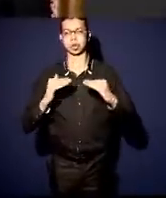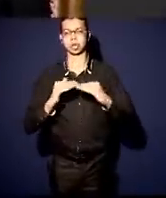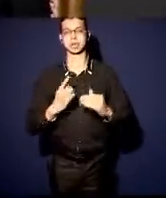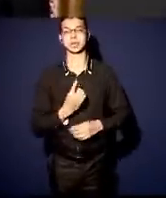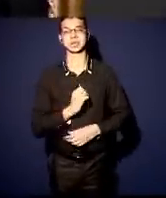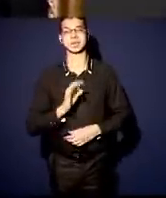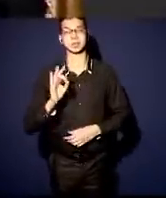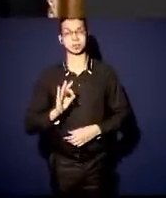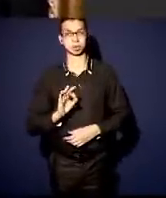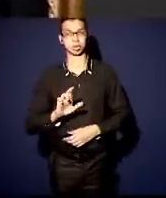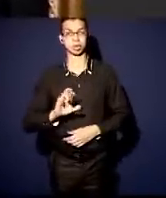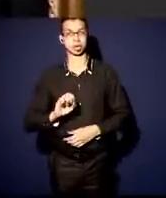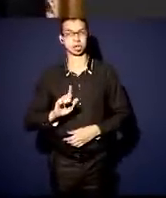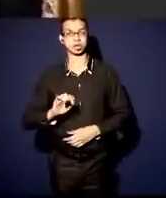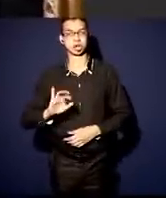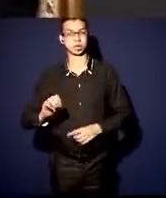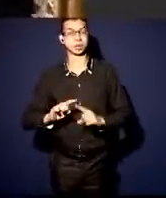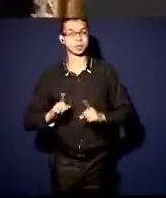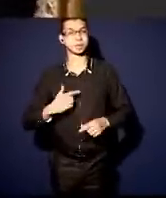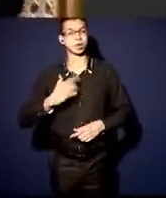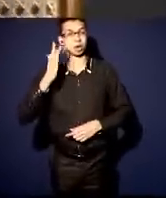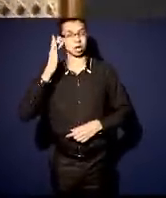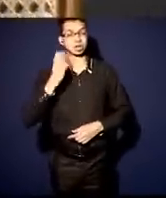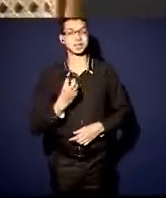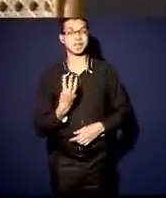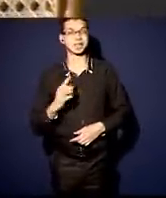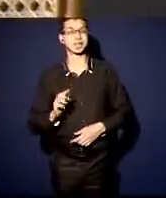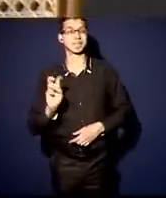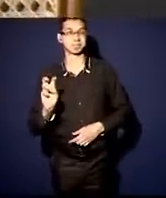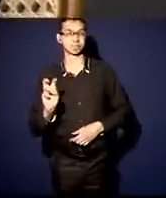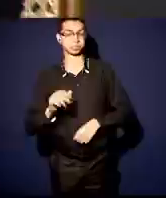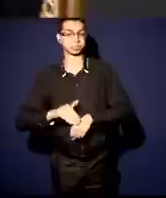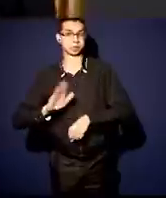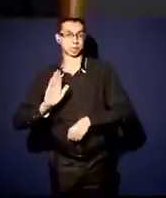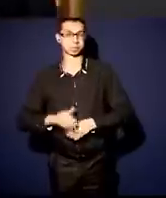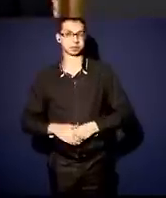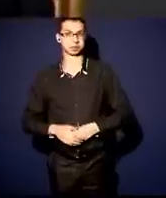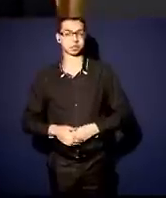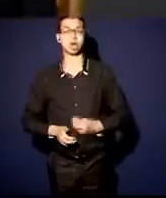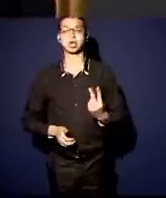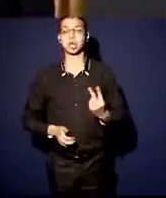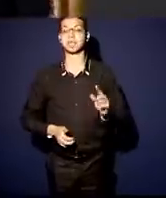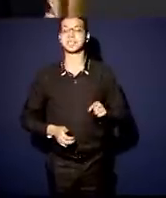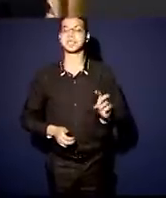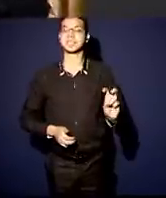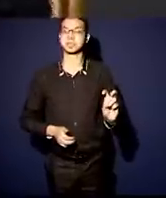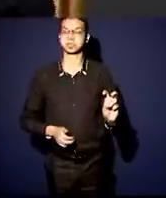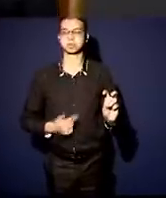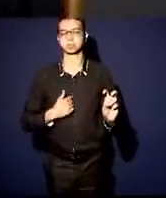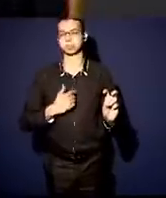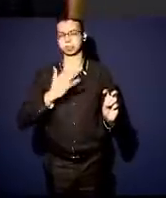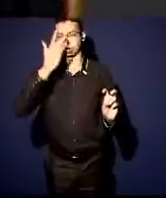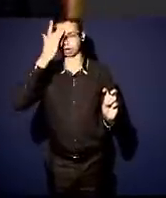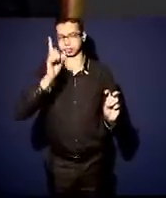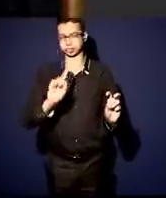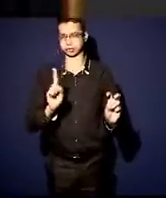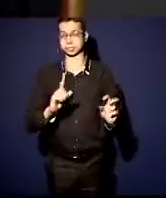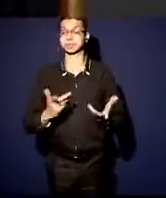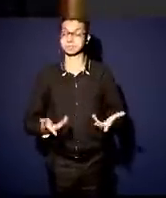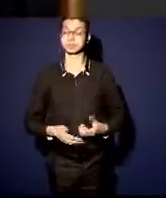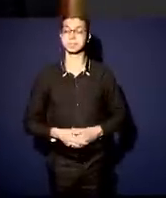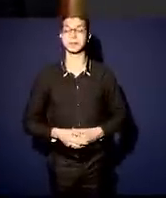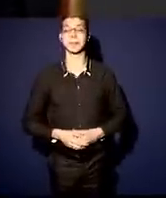inflação vai lá, vai estar mais para 3,5 do que 2,5, 3. Né? Então, dito isso, você tem